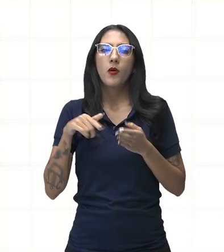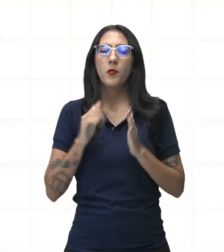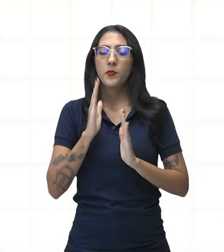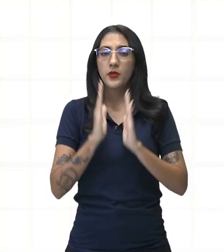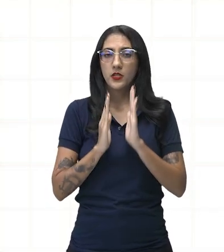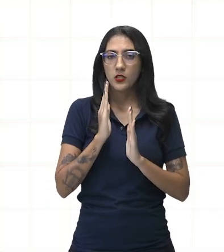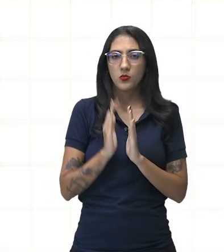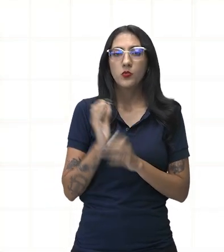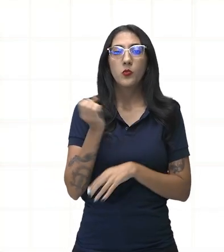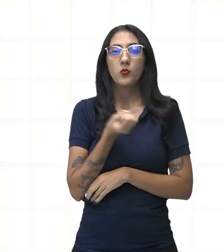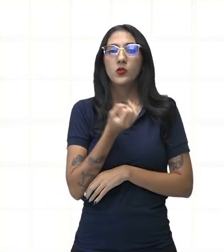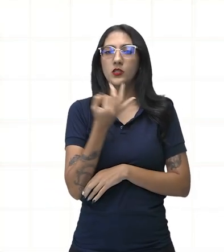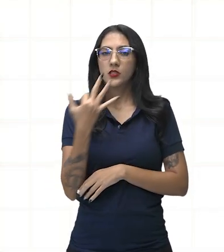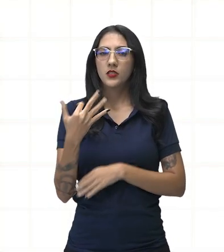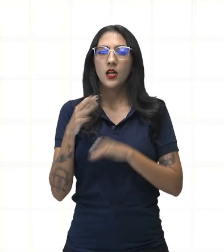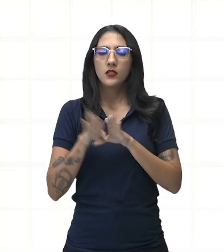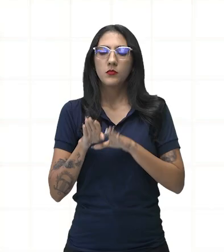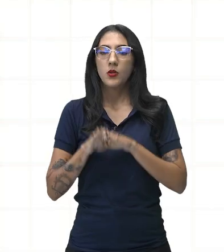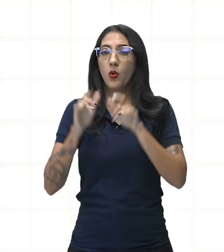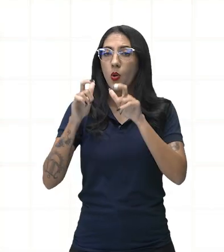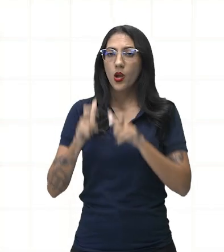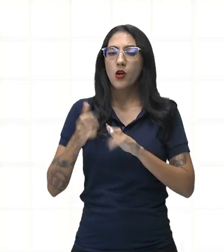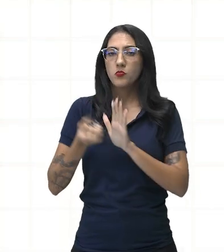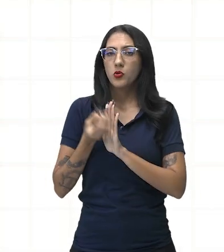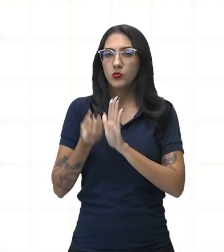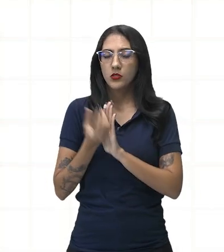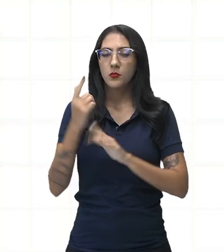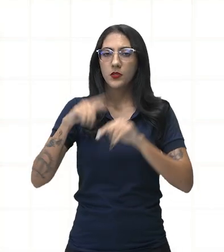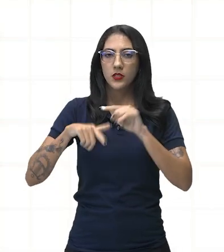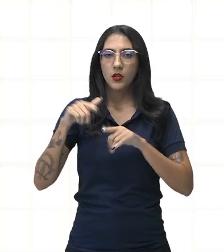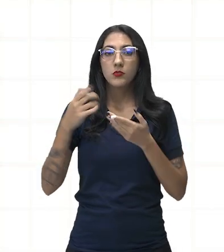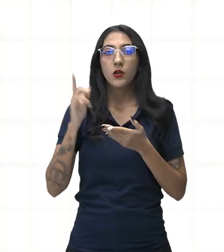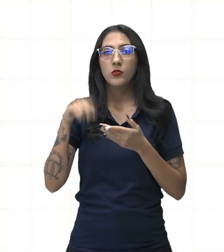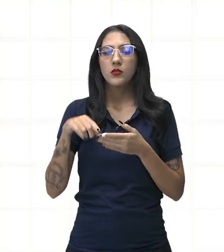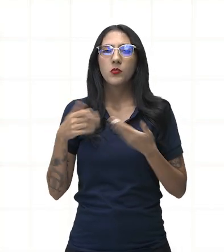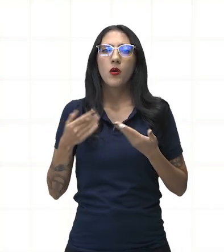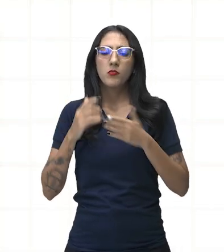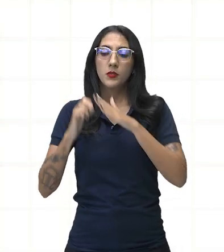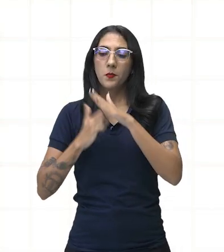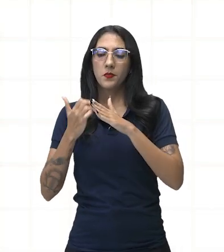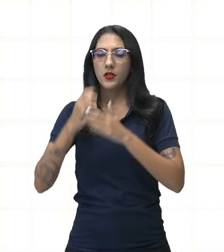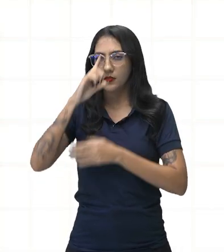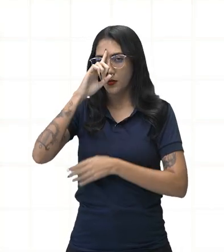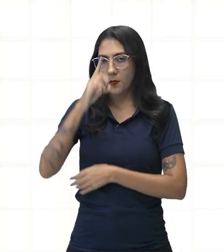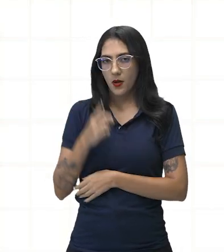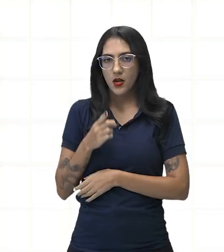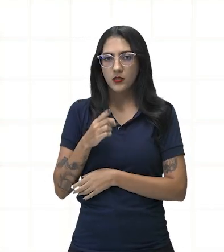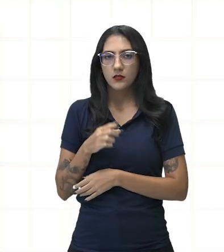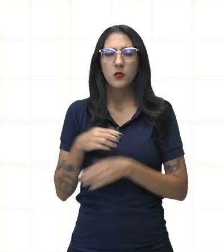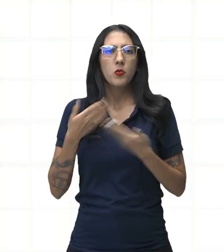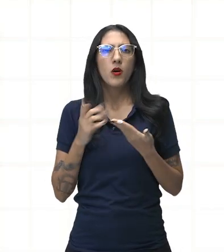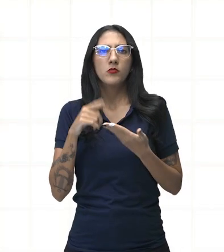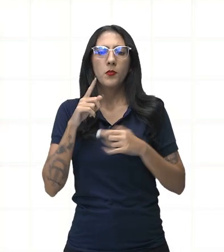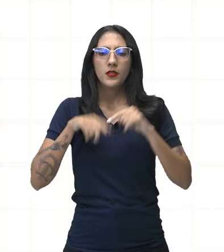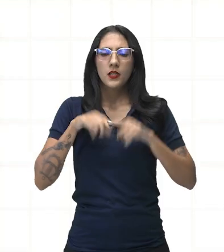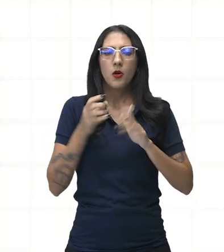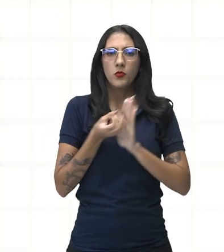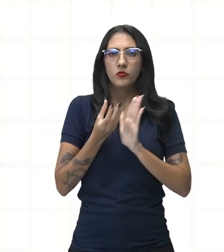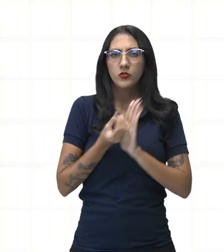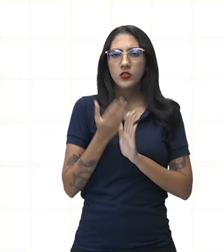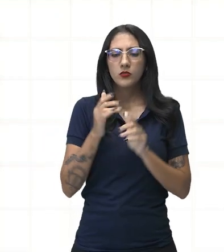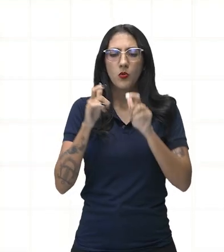a quantidade e o local de produção. Então, quem vai mandar vão ser as empresas. Quantos que vão produzir, onde